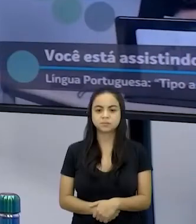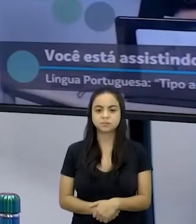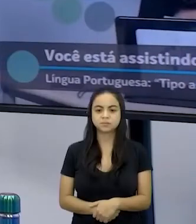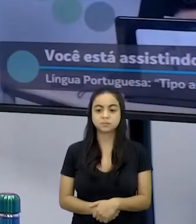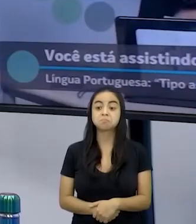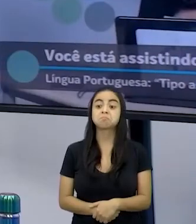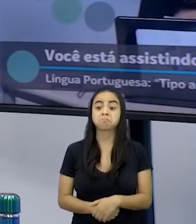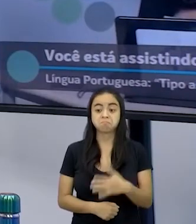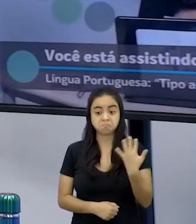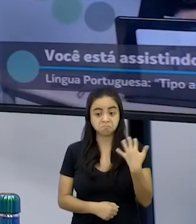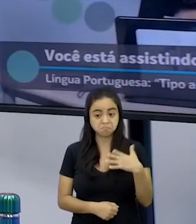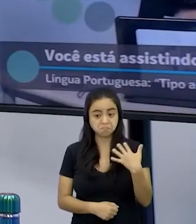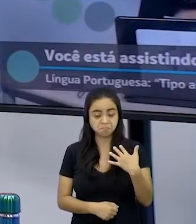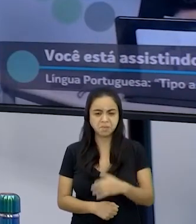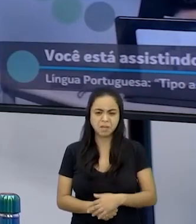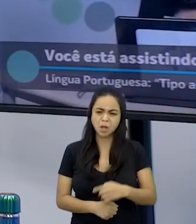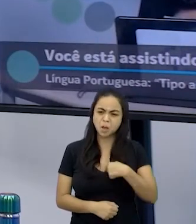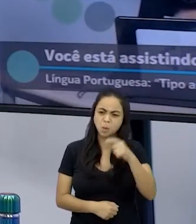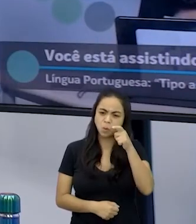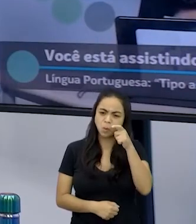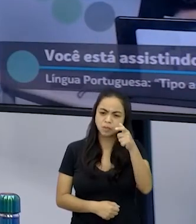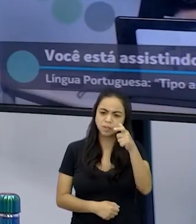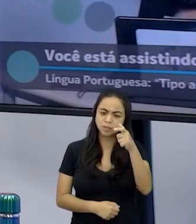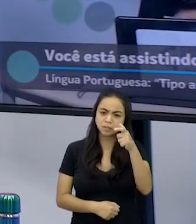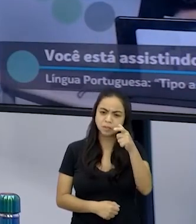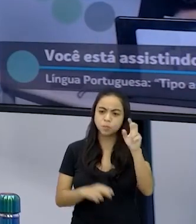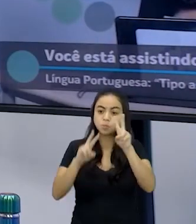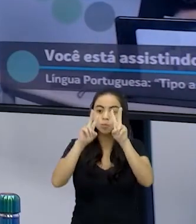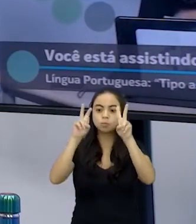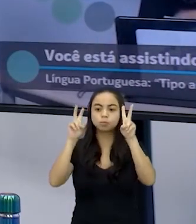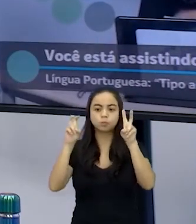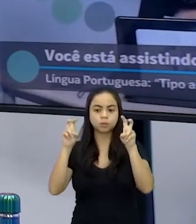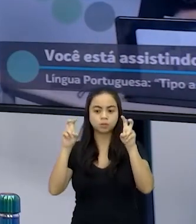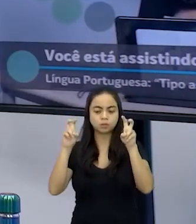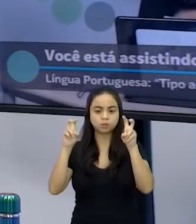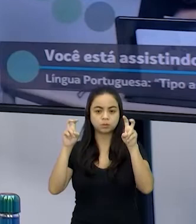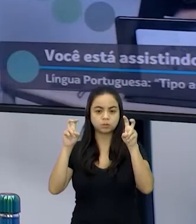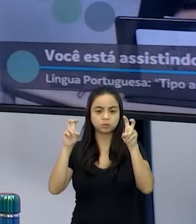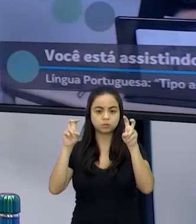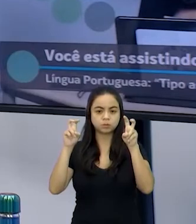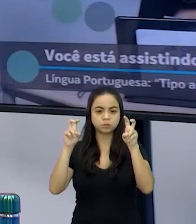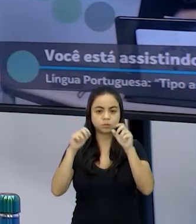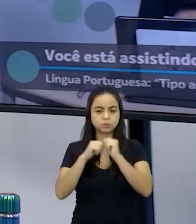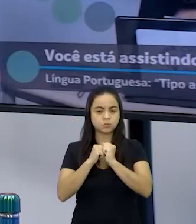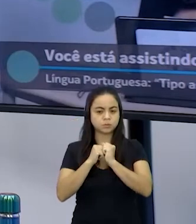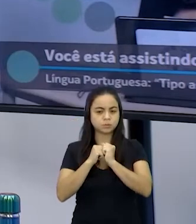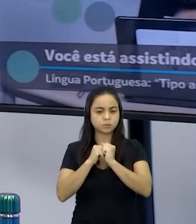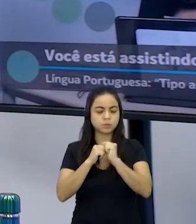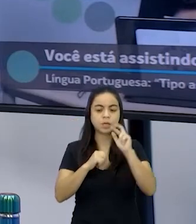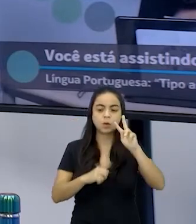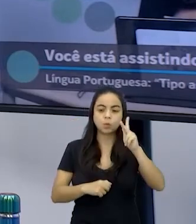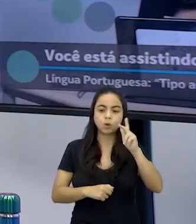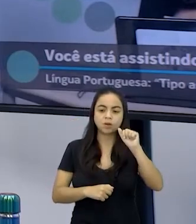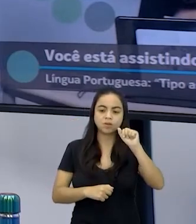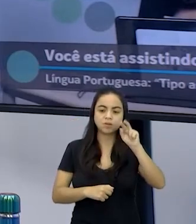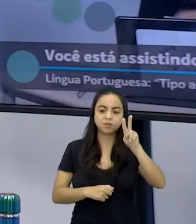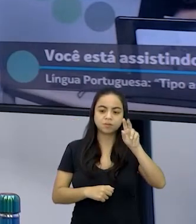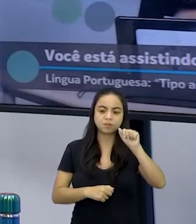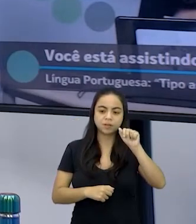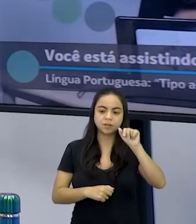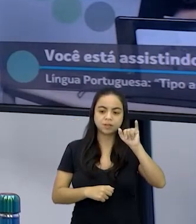muita coisa. Eu achei interessante a hora que ele fala sobre que o Havaí é um estado